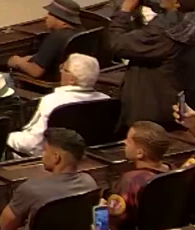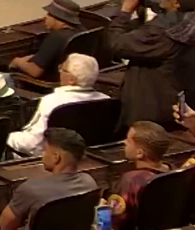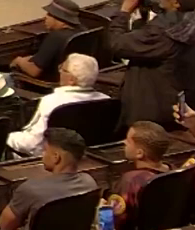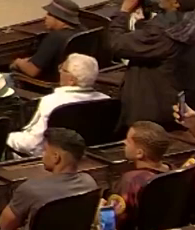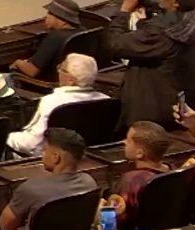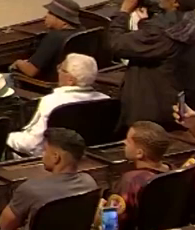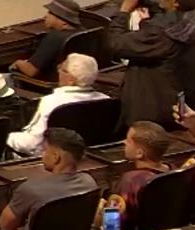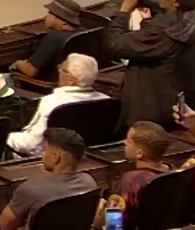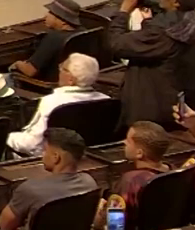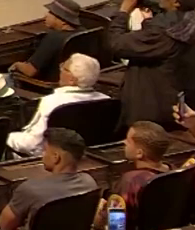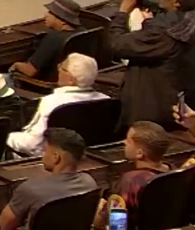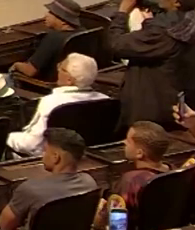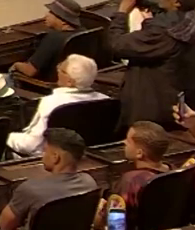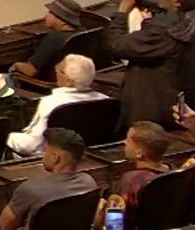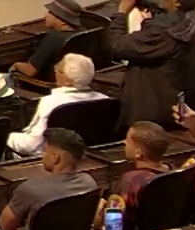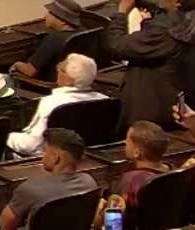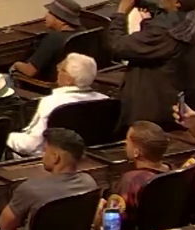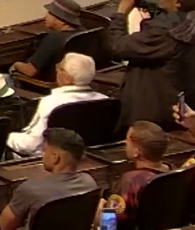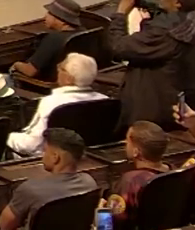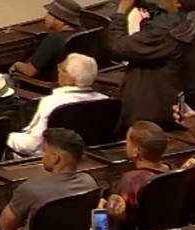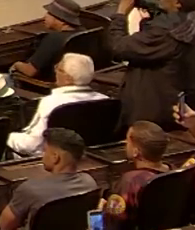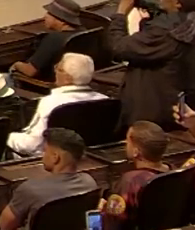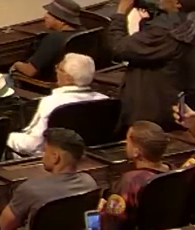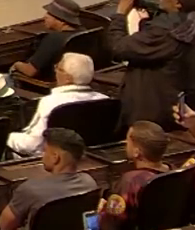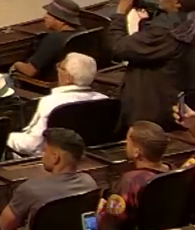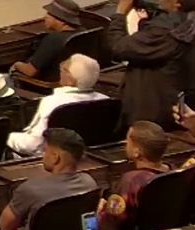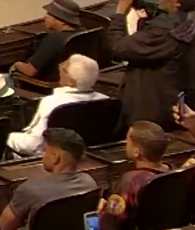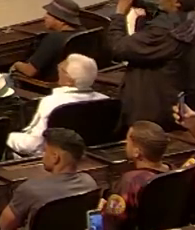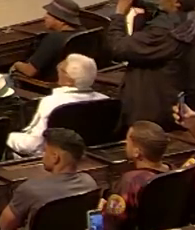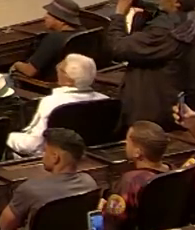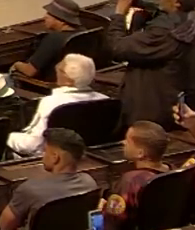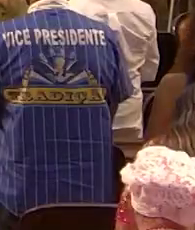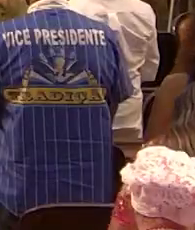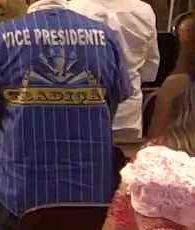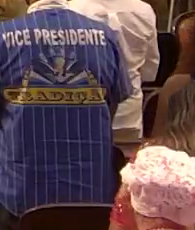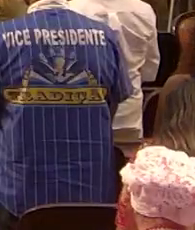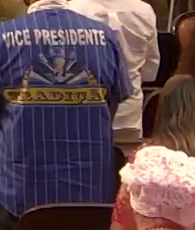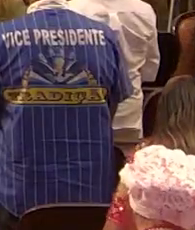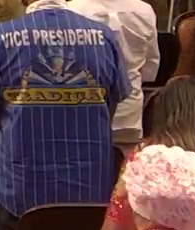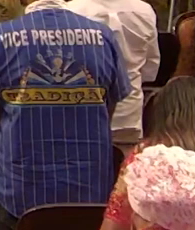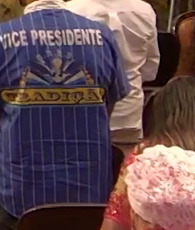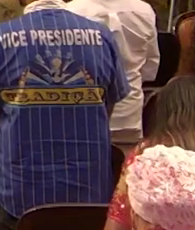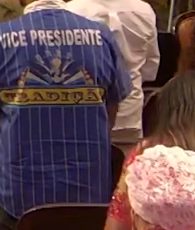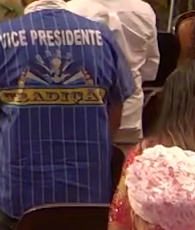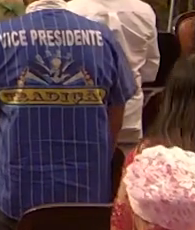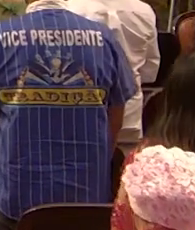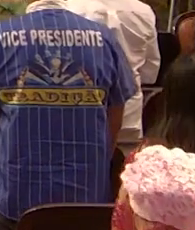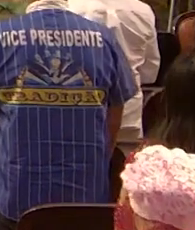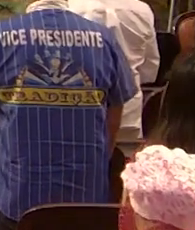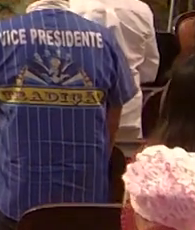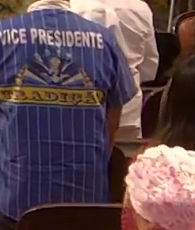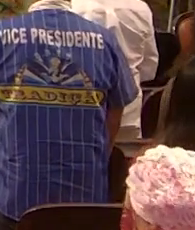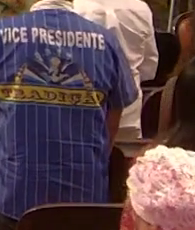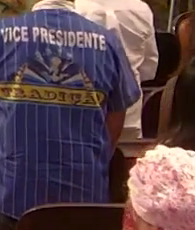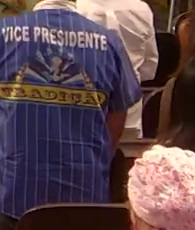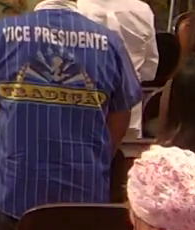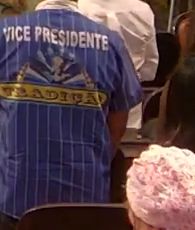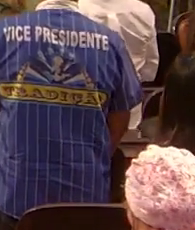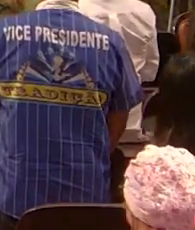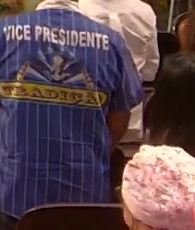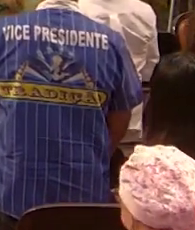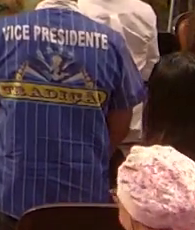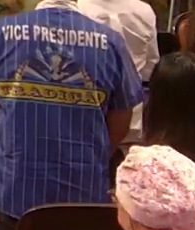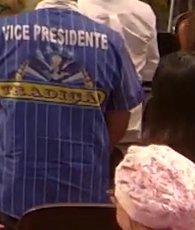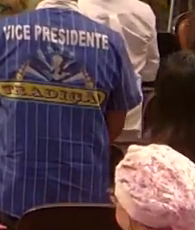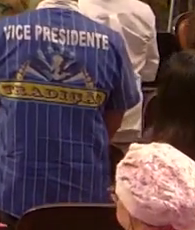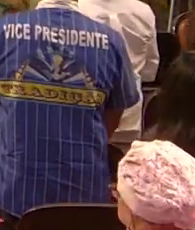Lá, lá, lá, lá, lá. Todo mundo. Lá, lá, lá, lá, lá. Lá, lá,